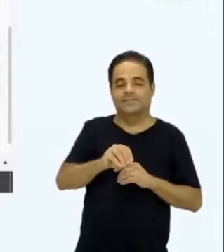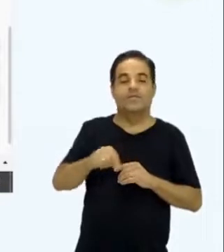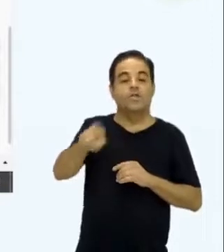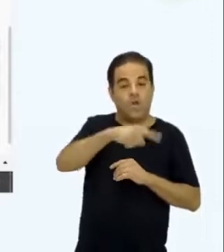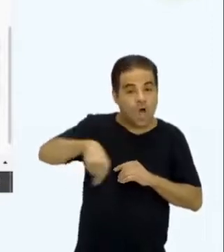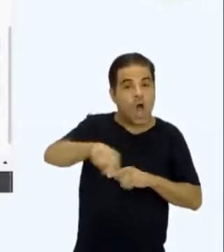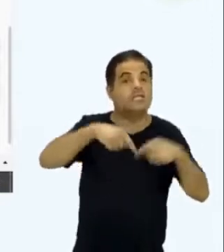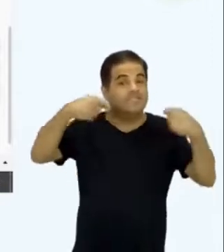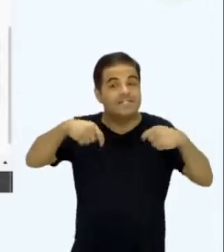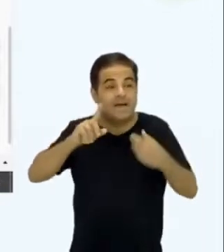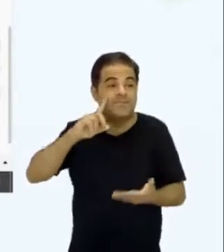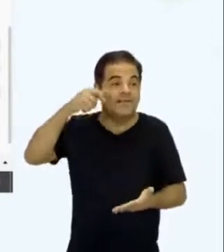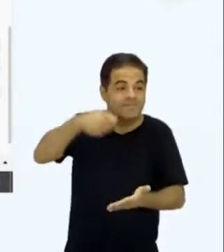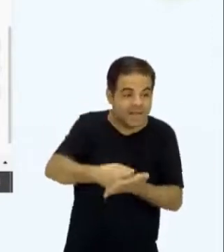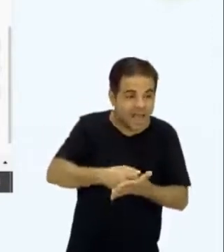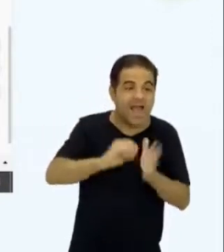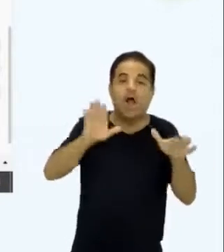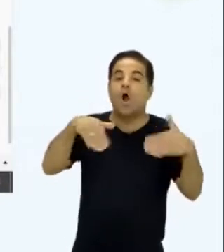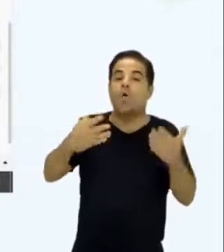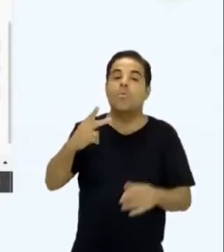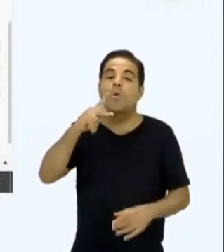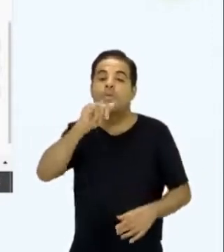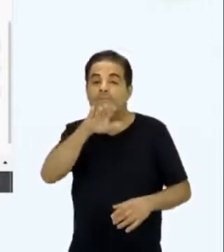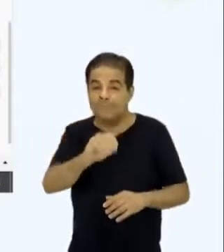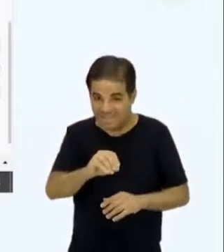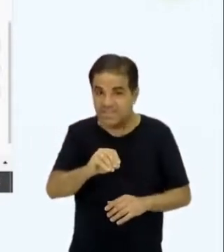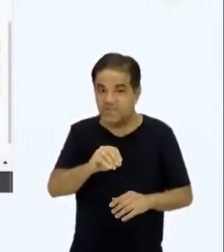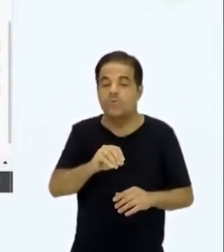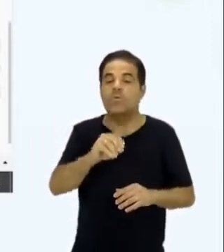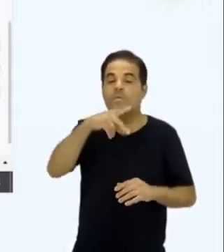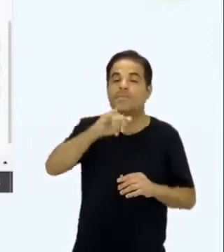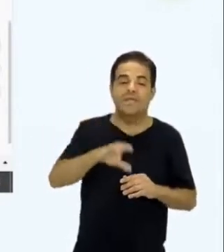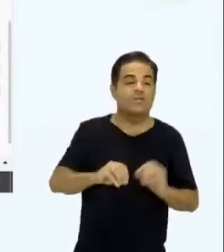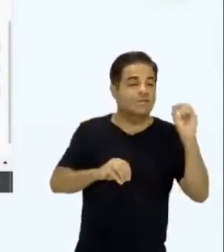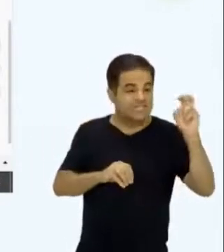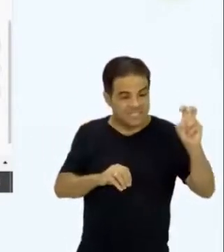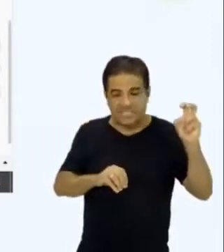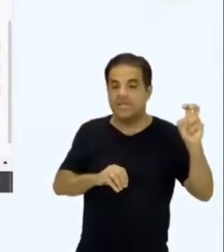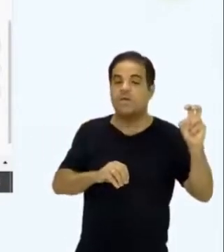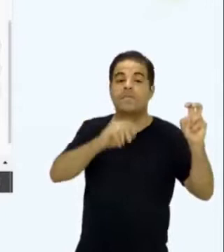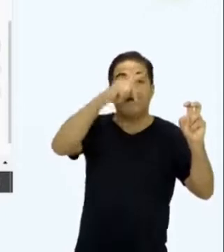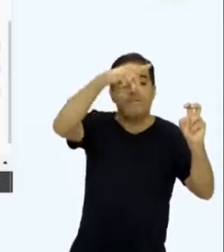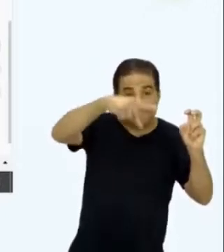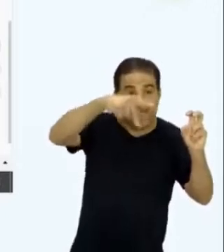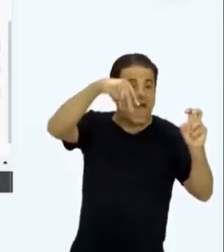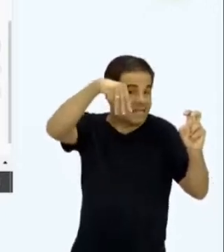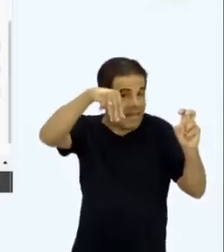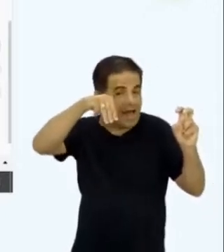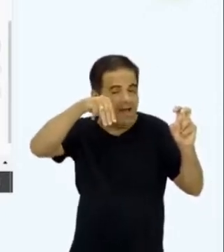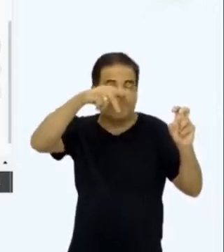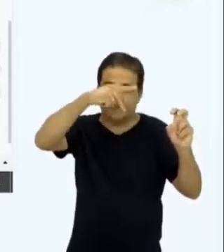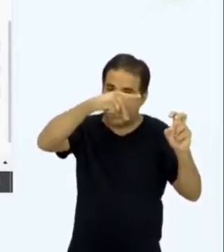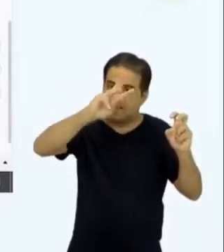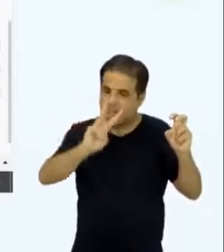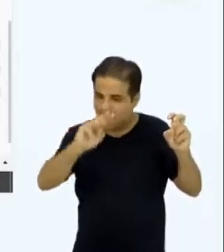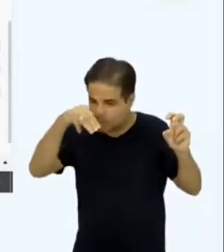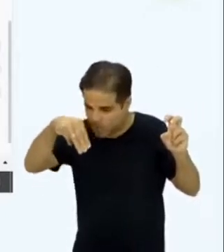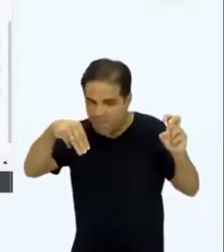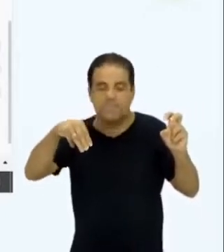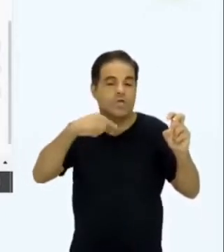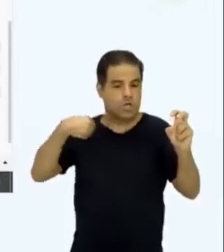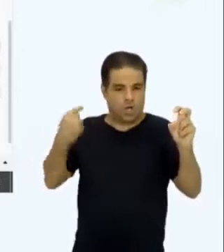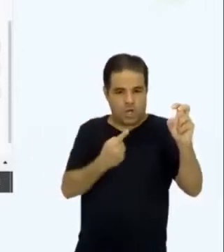Nós precisamos determinar qual é o pino, que foi o número 5 da porta PWM que nós escolhemos. E